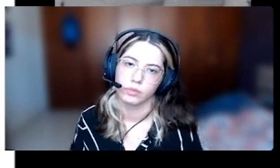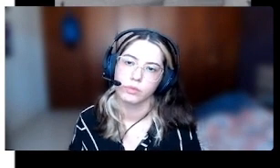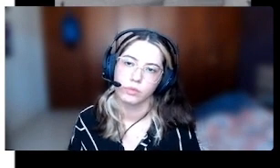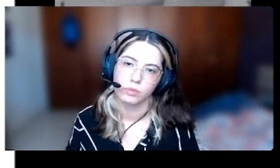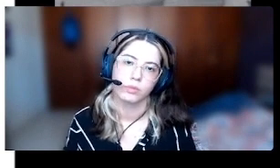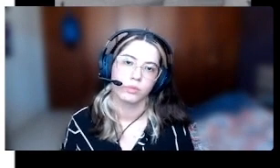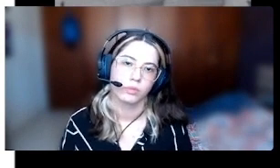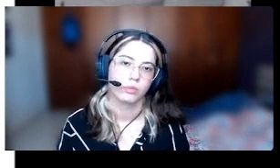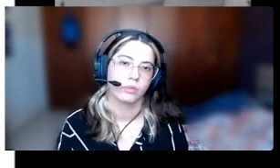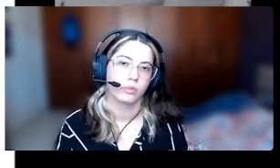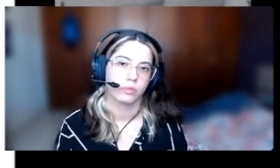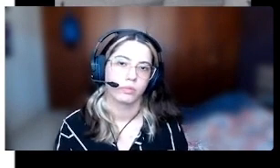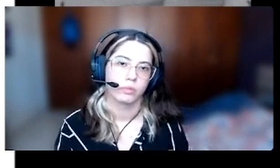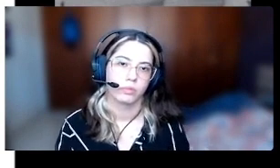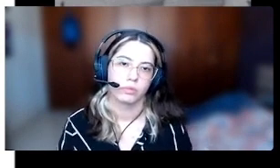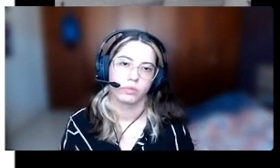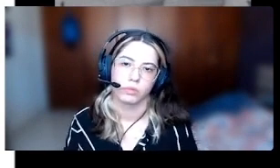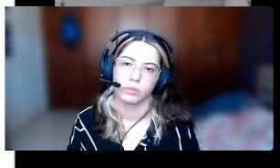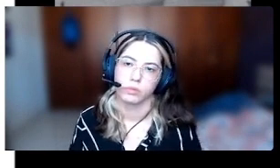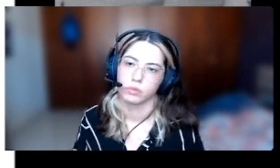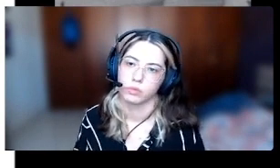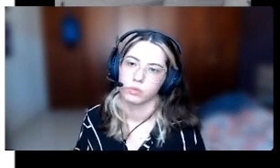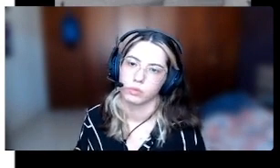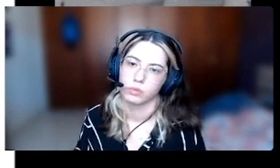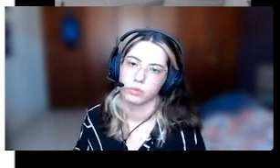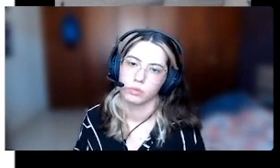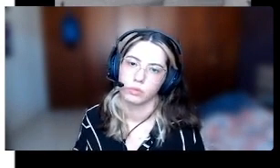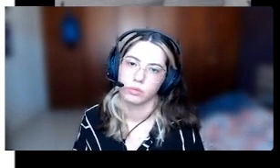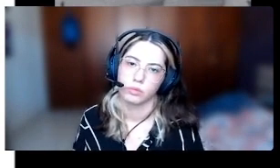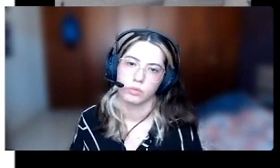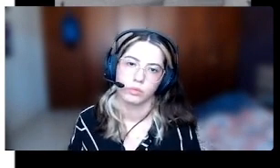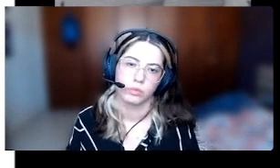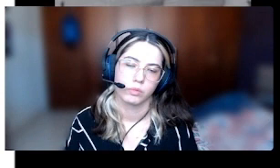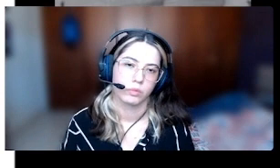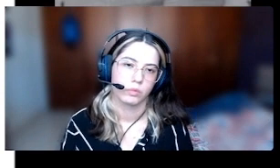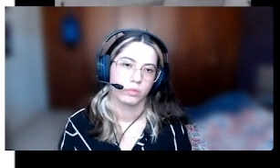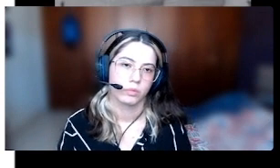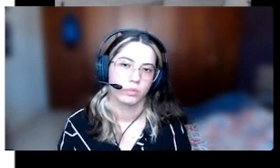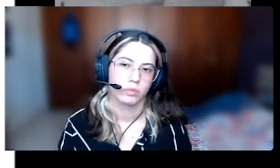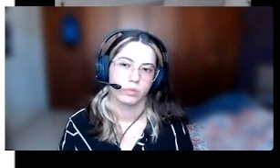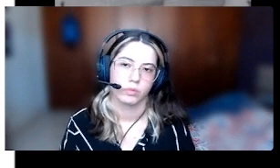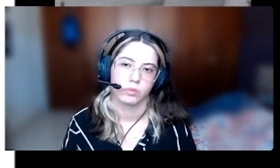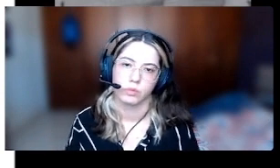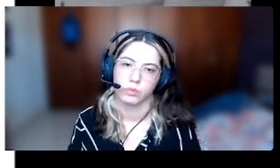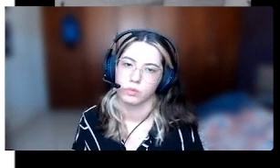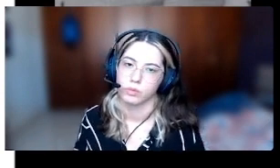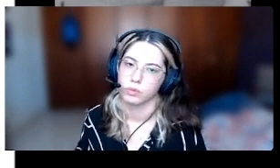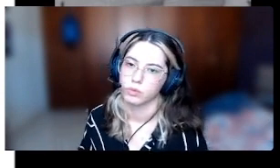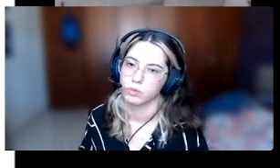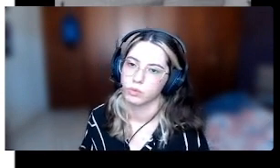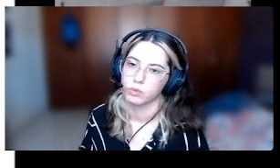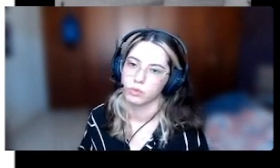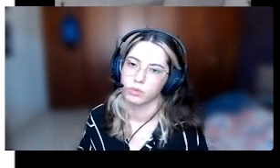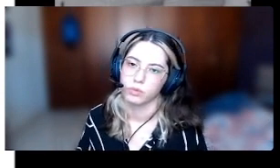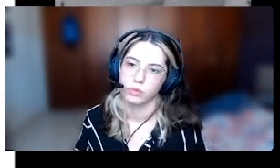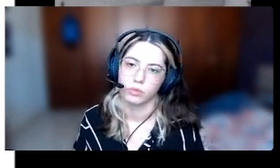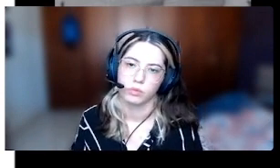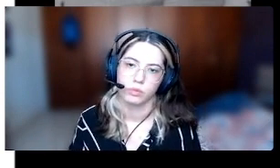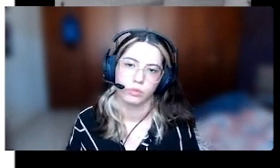de viga em MLC de Paricá e que a madeira pode ser utilizada para fazer viga também, tendo a resistência C20 da NBR